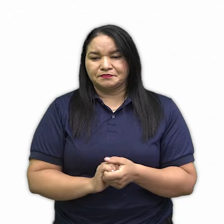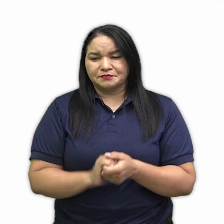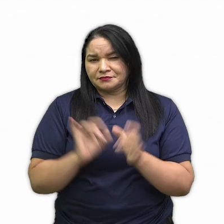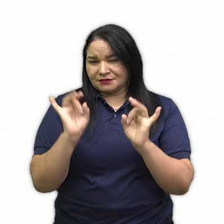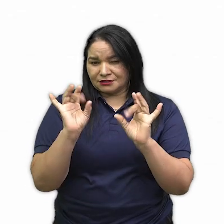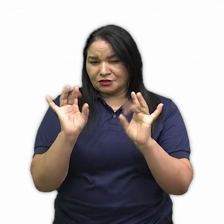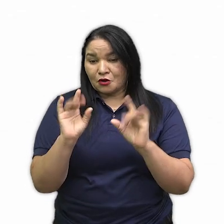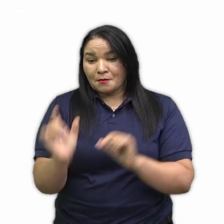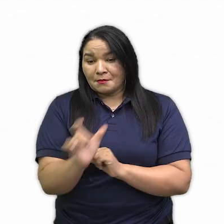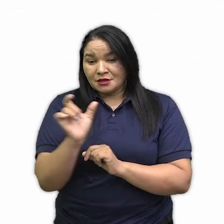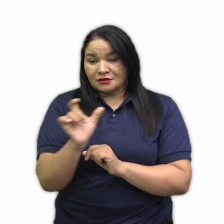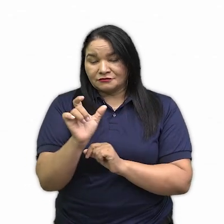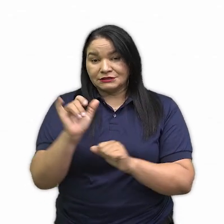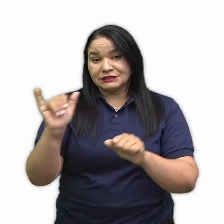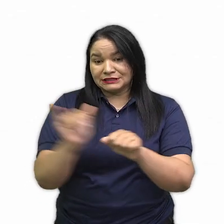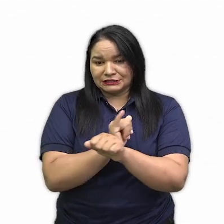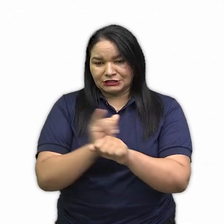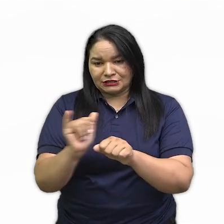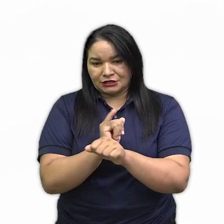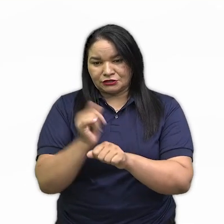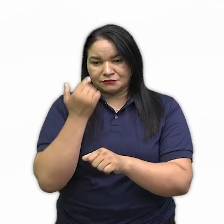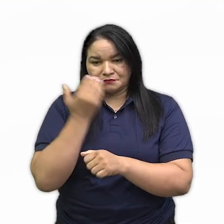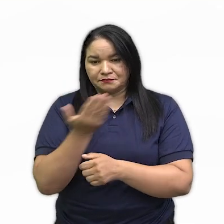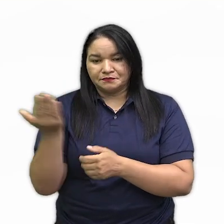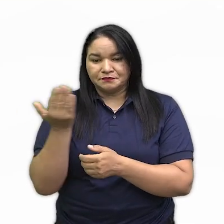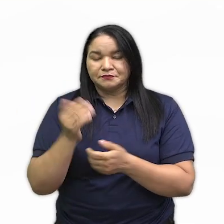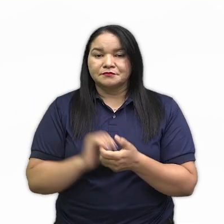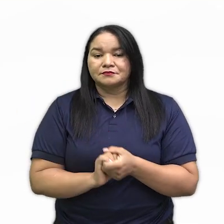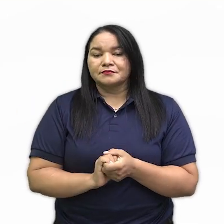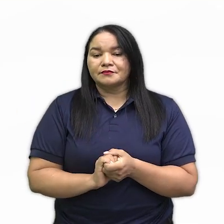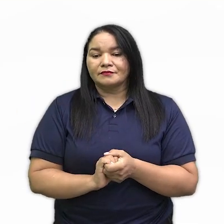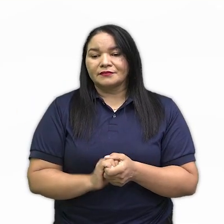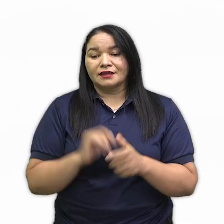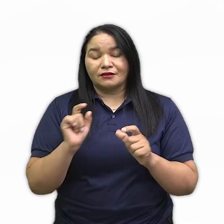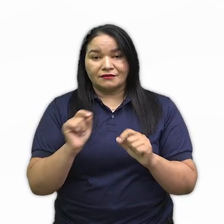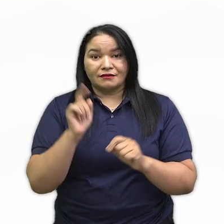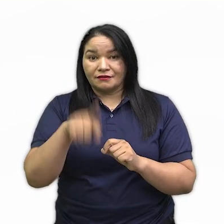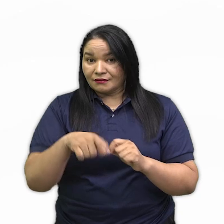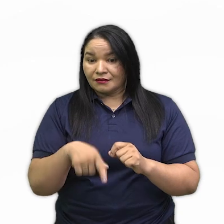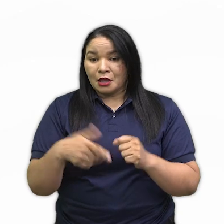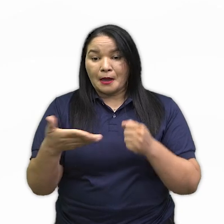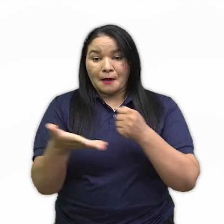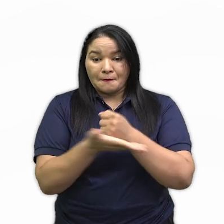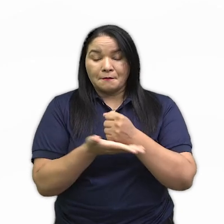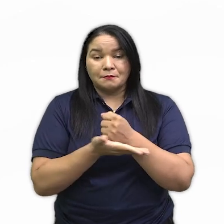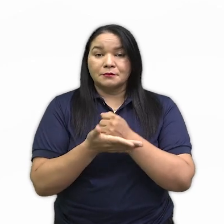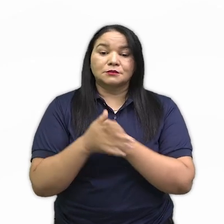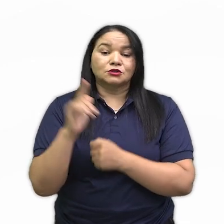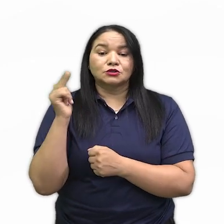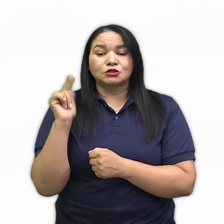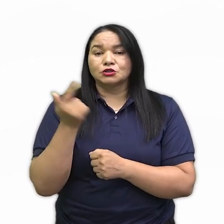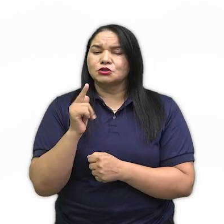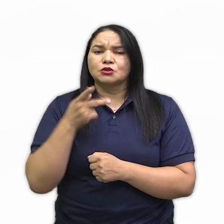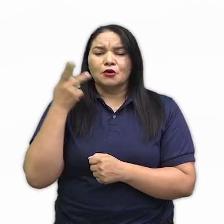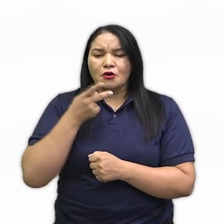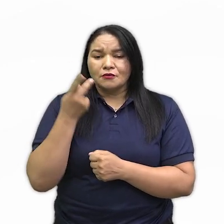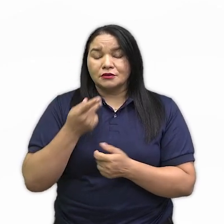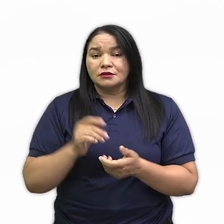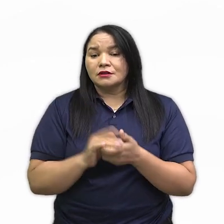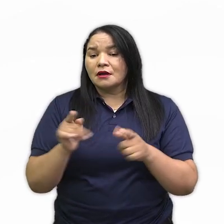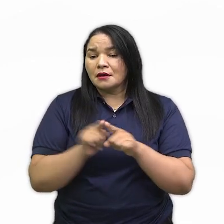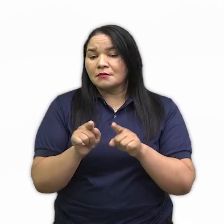quero destacar aqui a palavra estratégia, tá? Que é basicamente a base aqui da geopolítica,